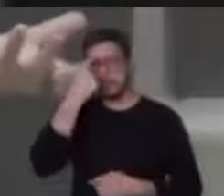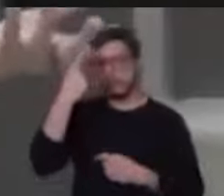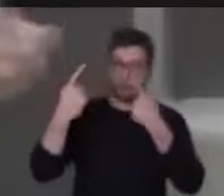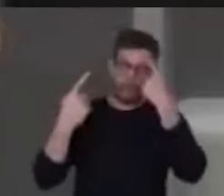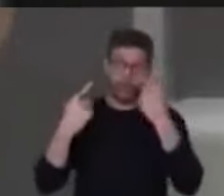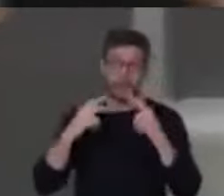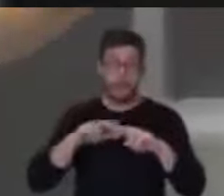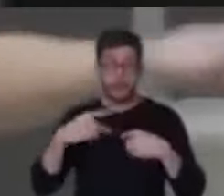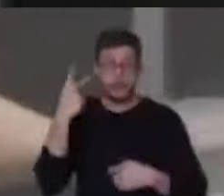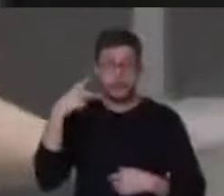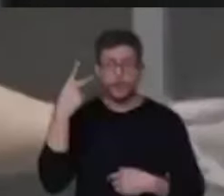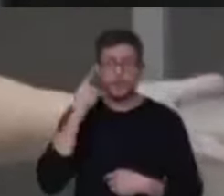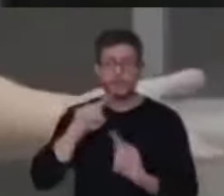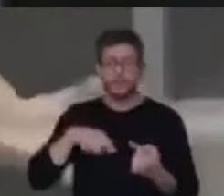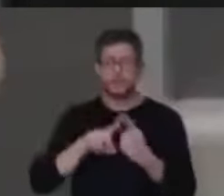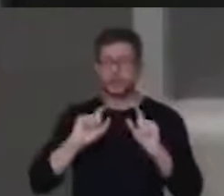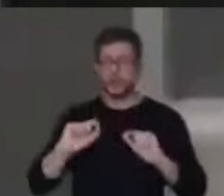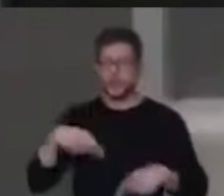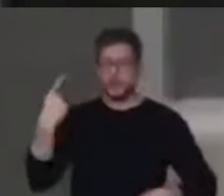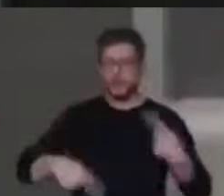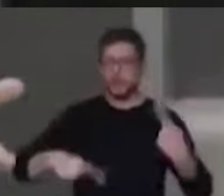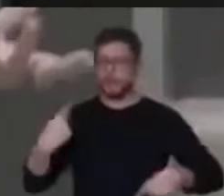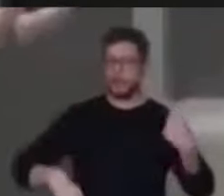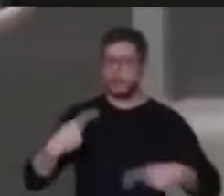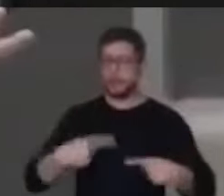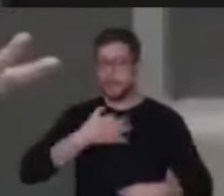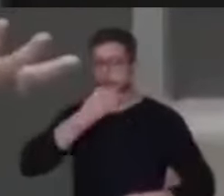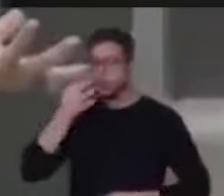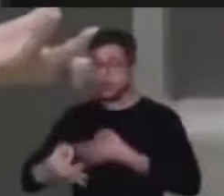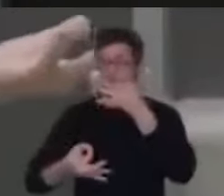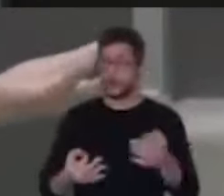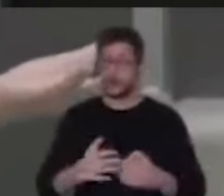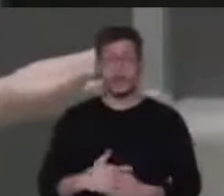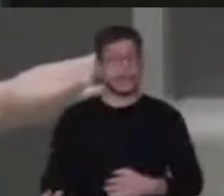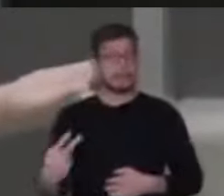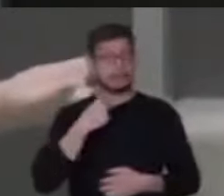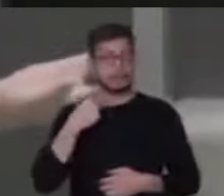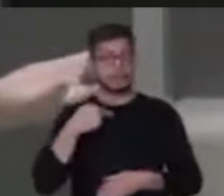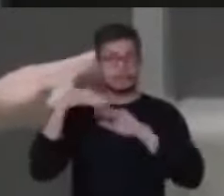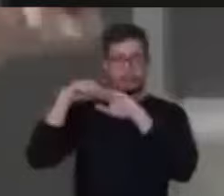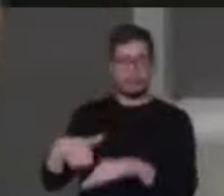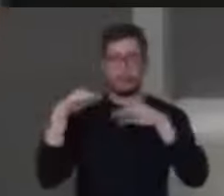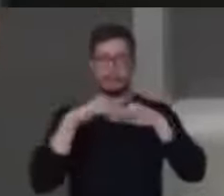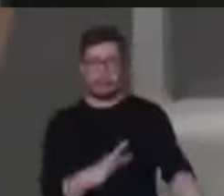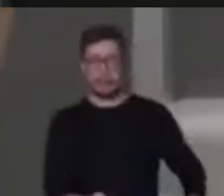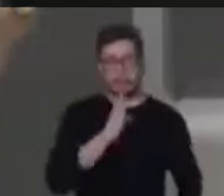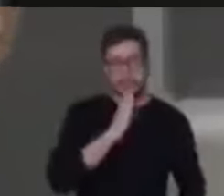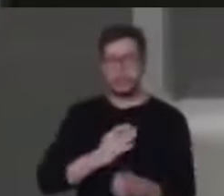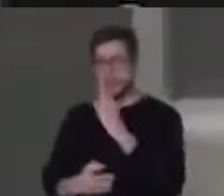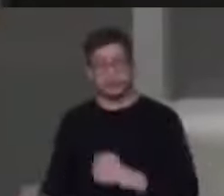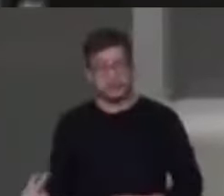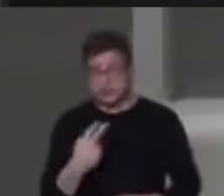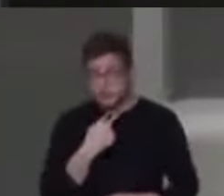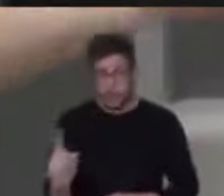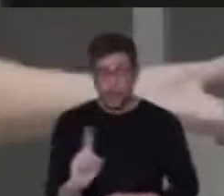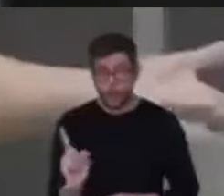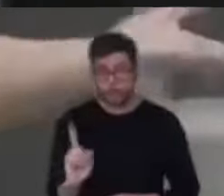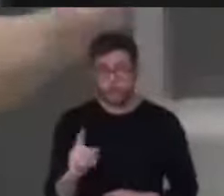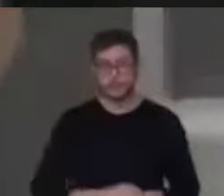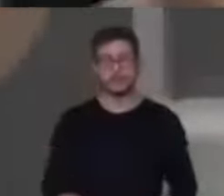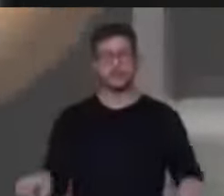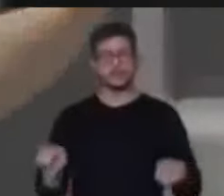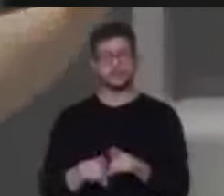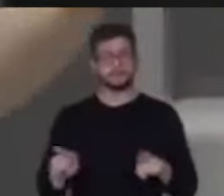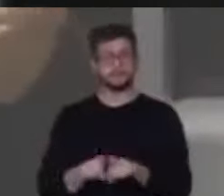pode ser grosseria pura, não pode ser para anular o outro, porque o outro pensa de outra forma. Não pode ser para que se suba em um